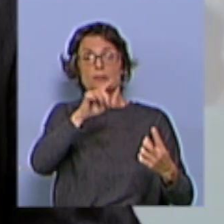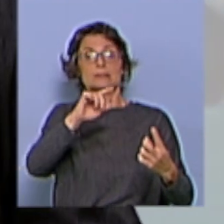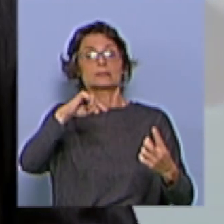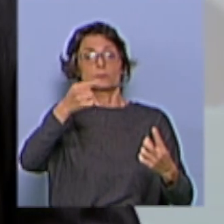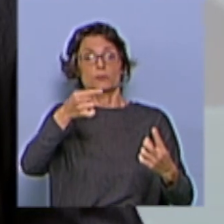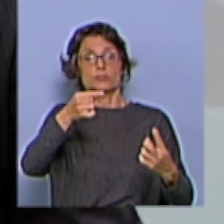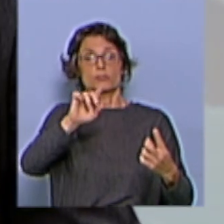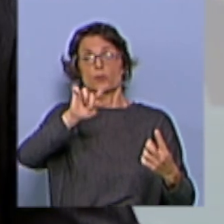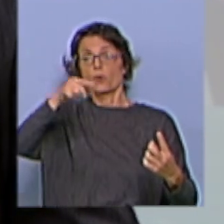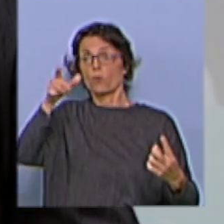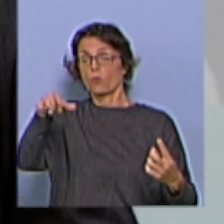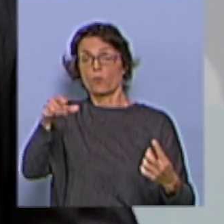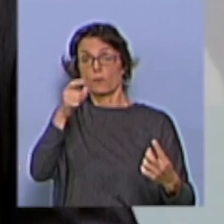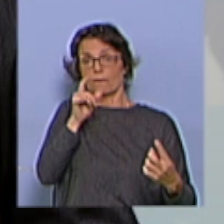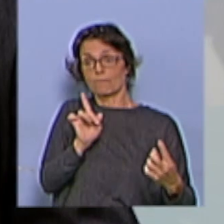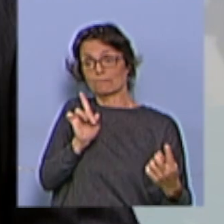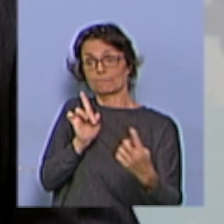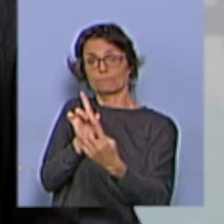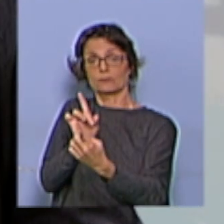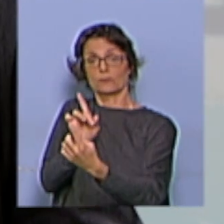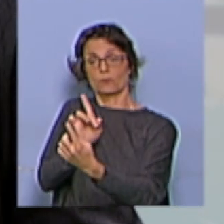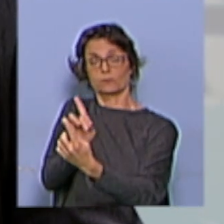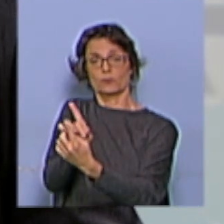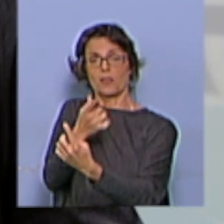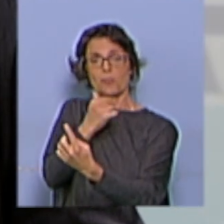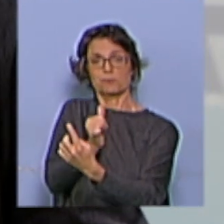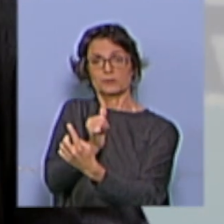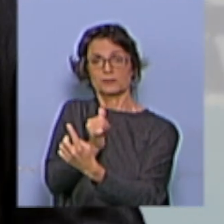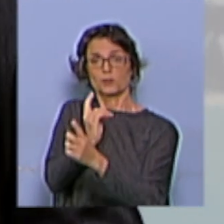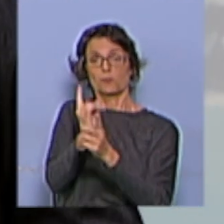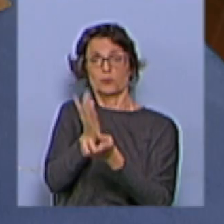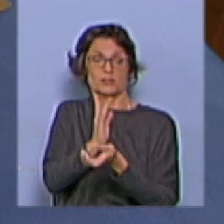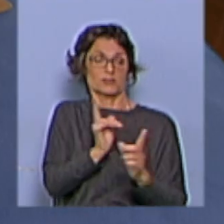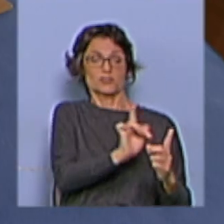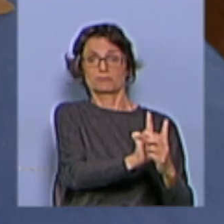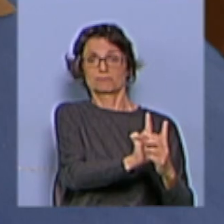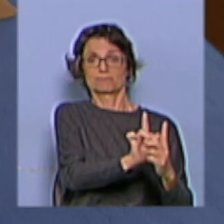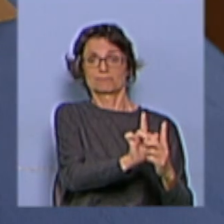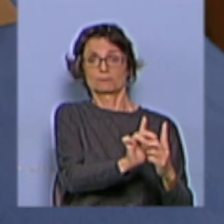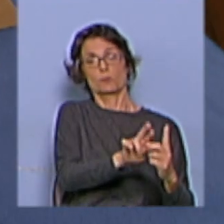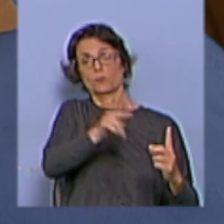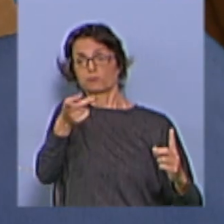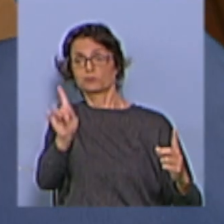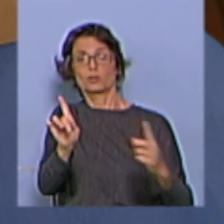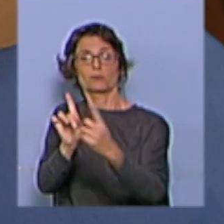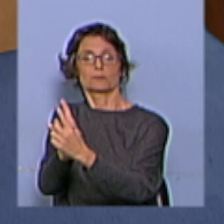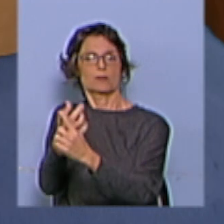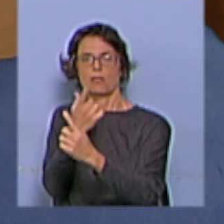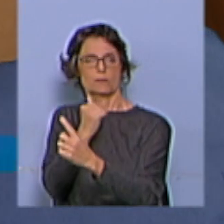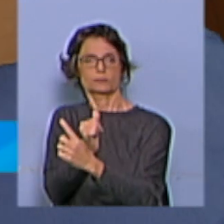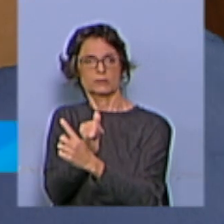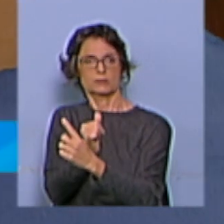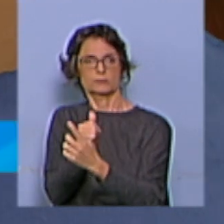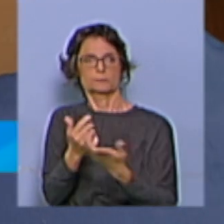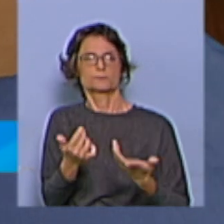restringir, portanto, a esse próprio doente. E depois, por exemplo, as coisas eram muito mais complicadas, por